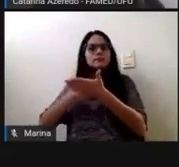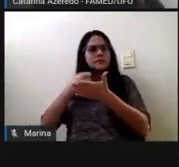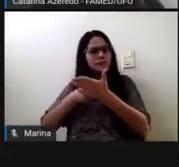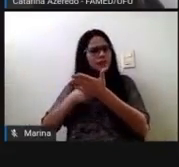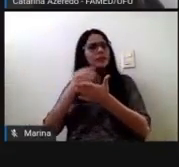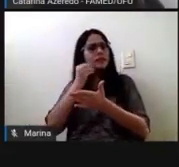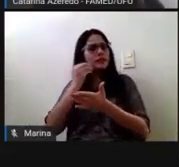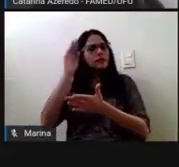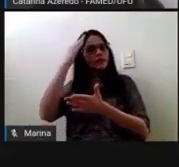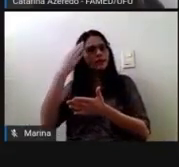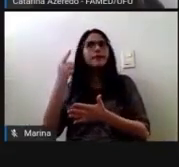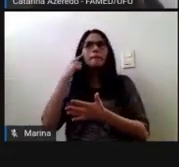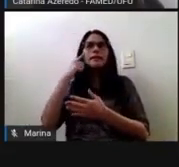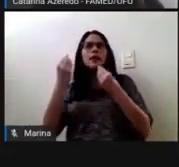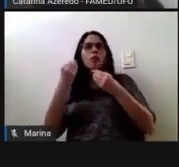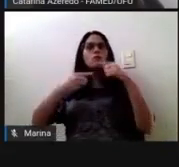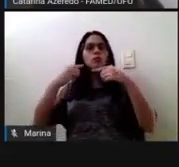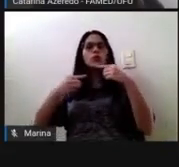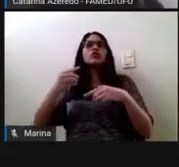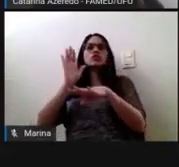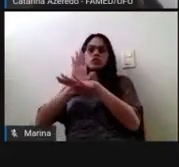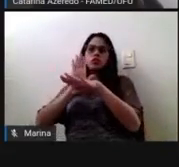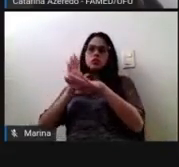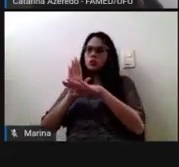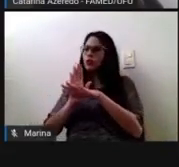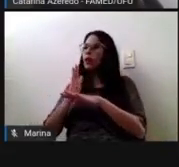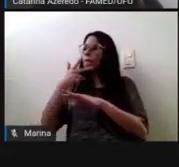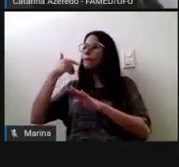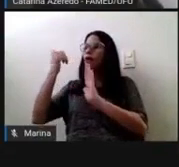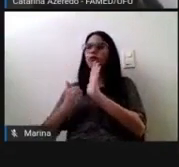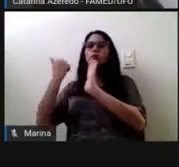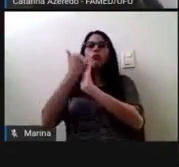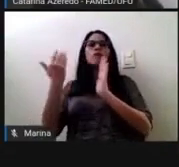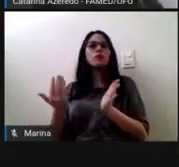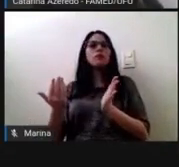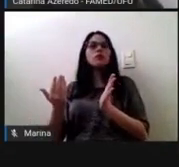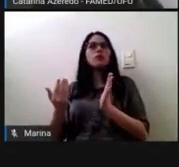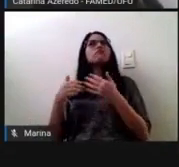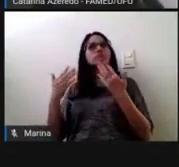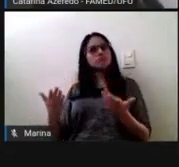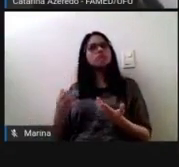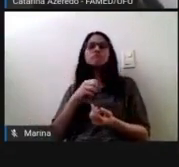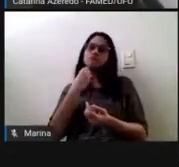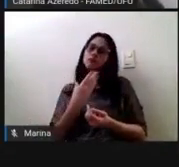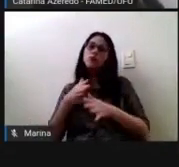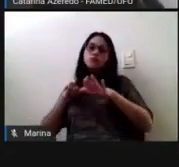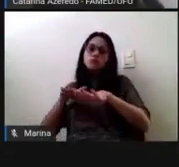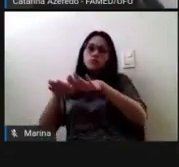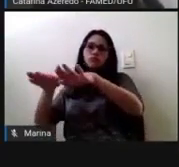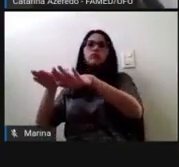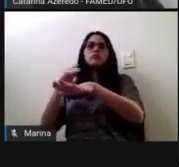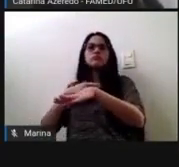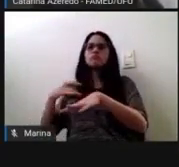tentando traçar políticas para que a gente possa avançar. Então, eu acho que esse fortalecimento do movimento da reforma sanitária ele é